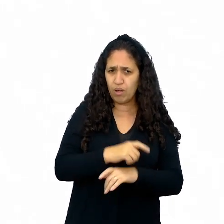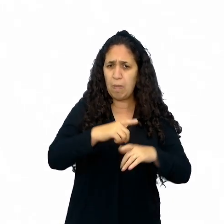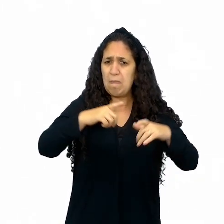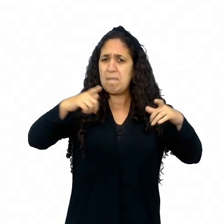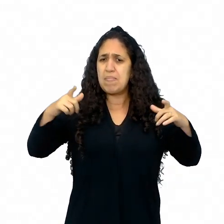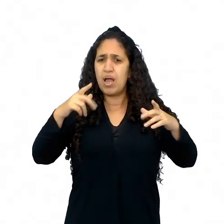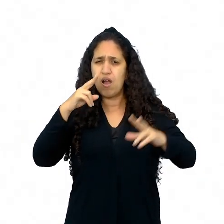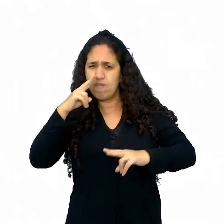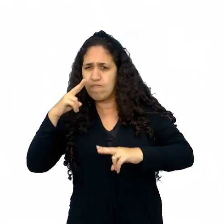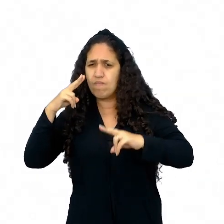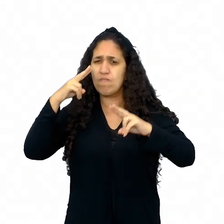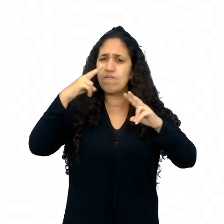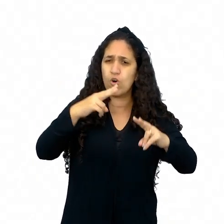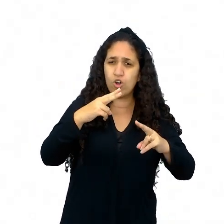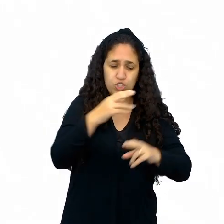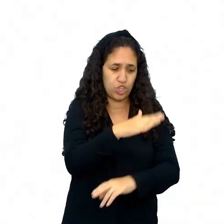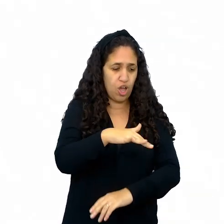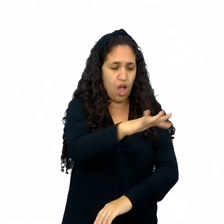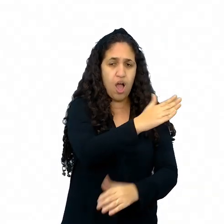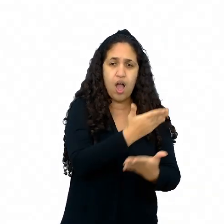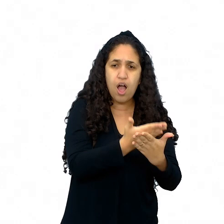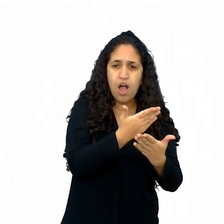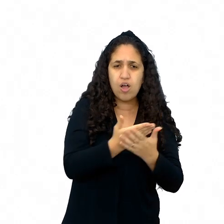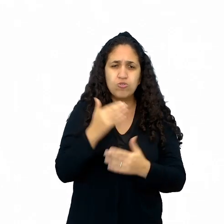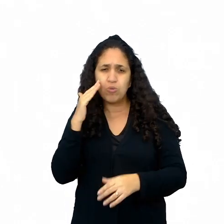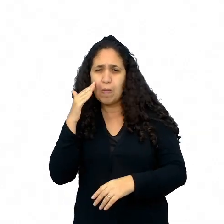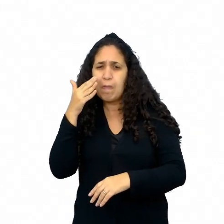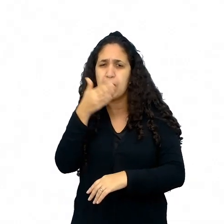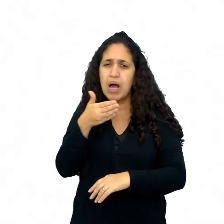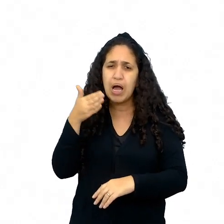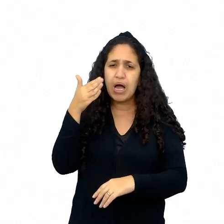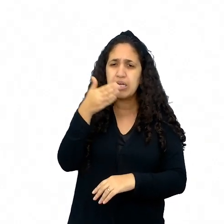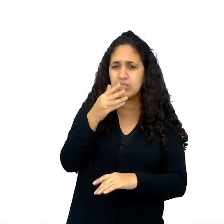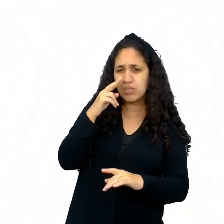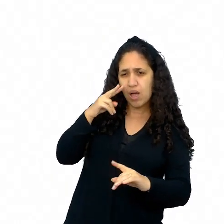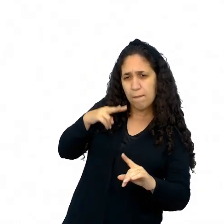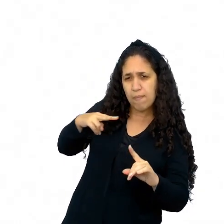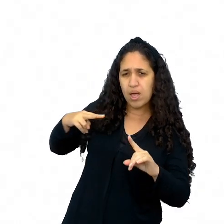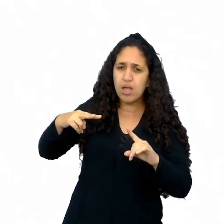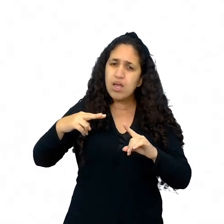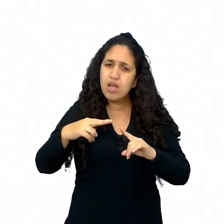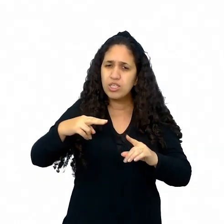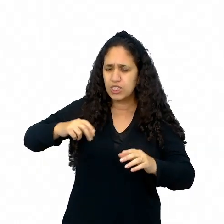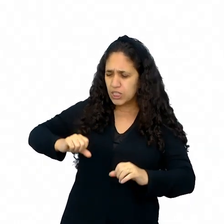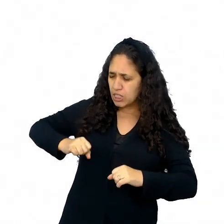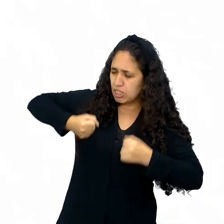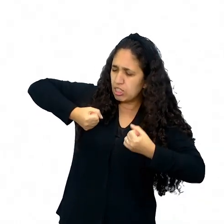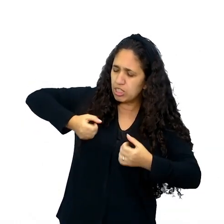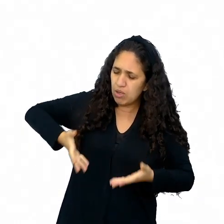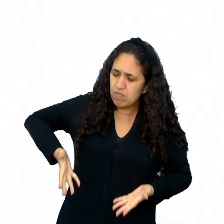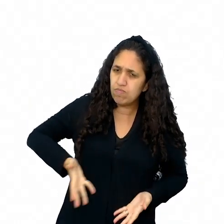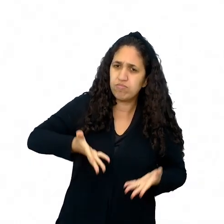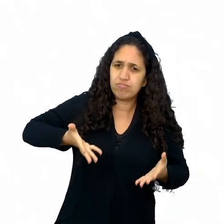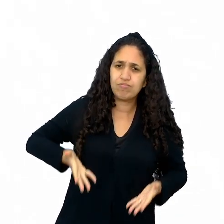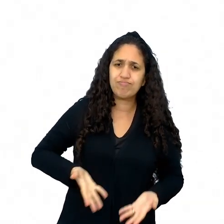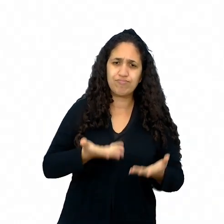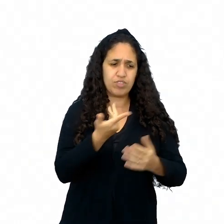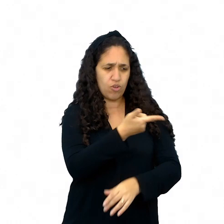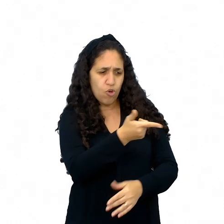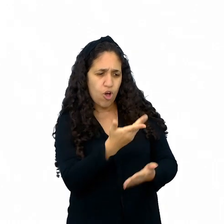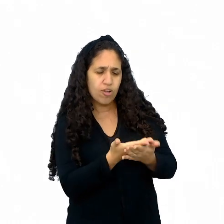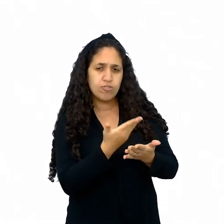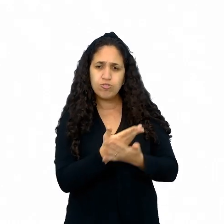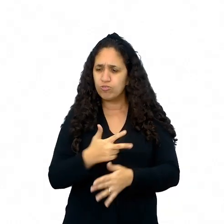e potencializar a participação do estudante, ou seja, a perspectiva de gerar engajamento, de fazer com que o estudante